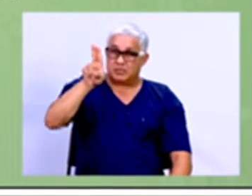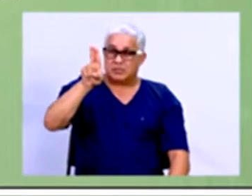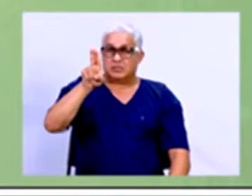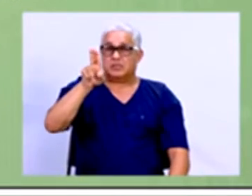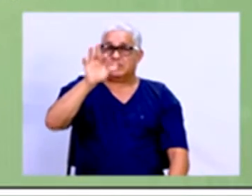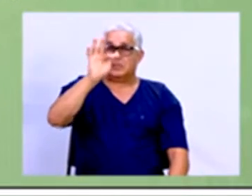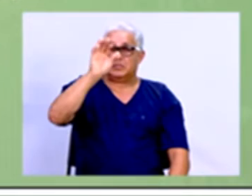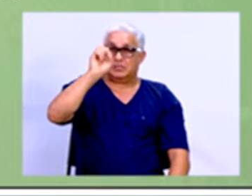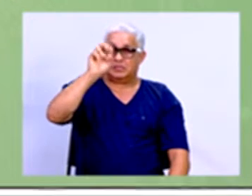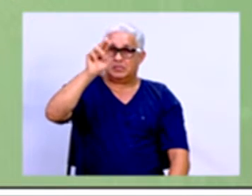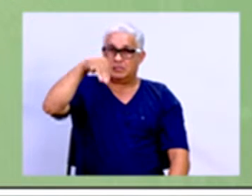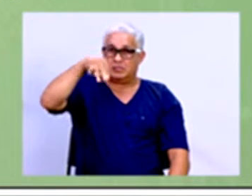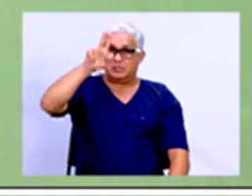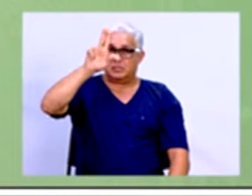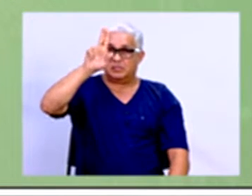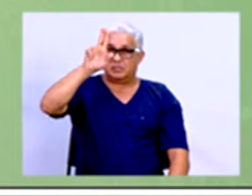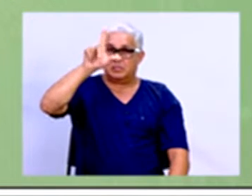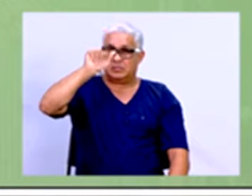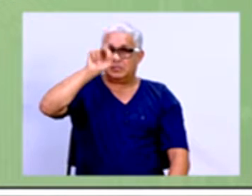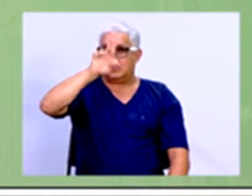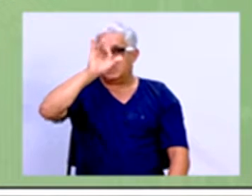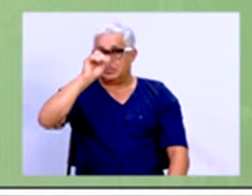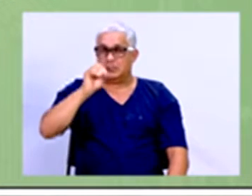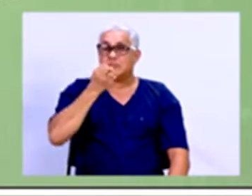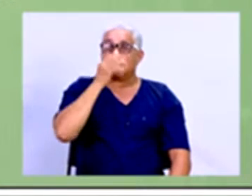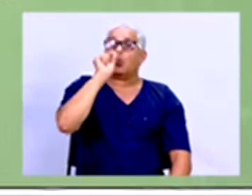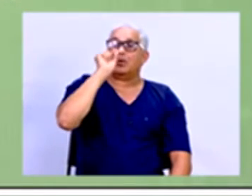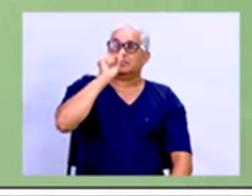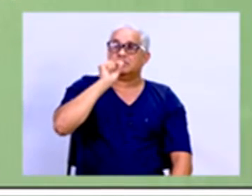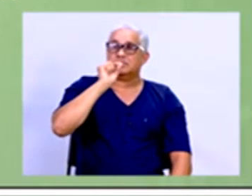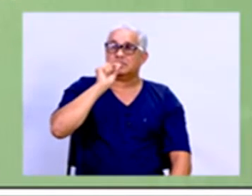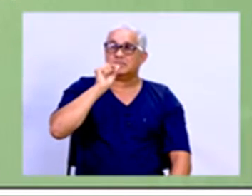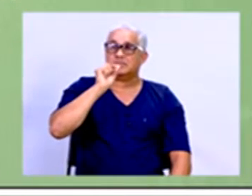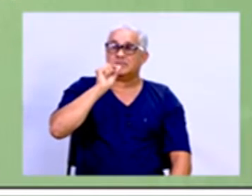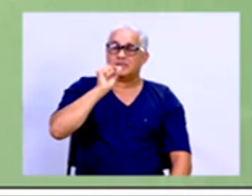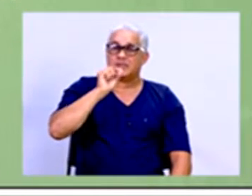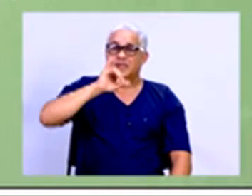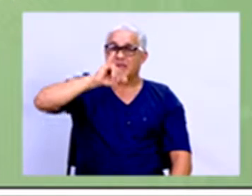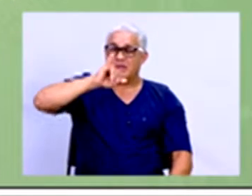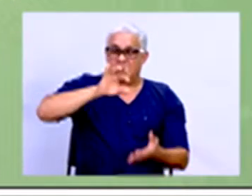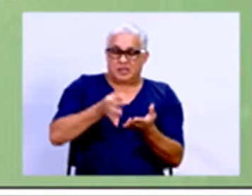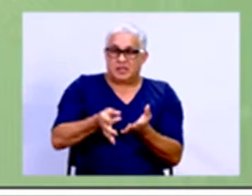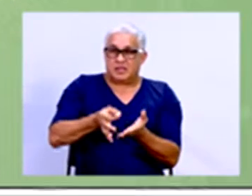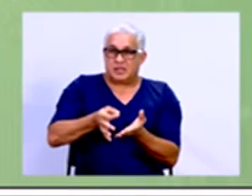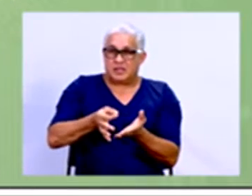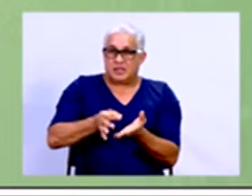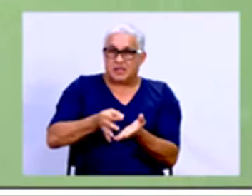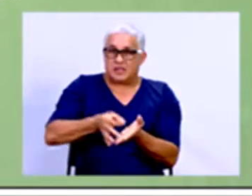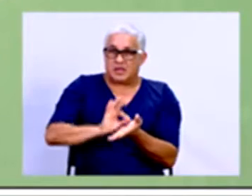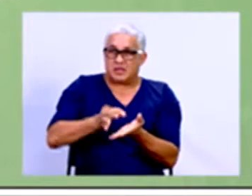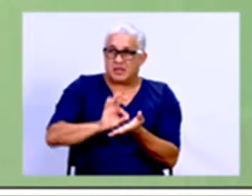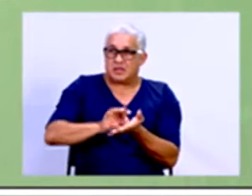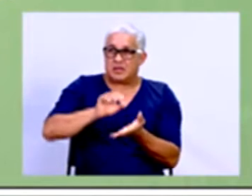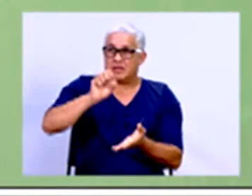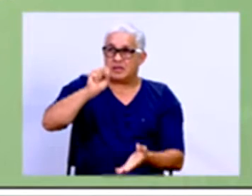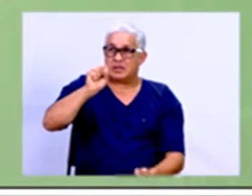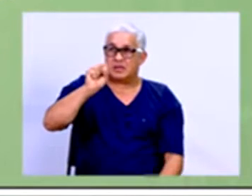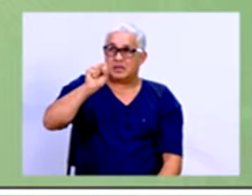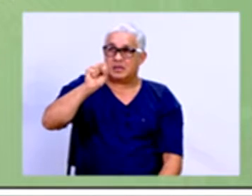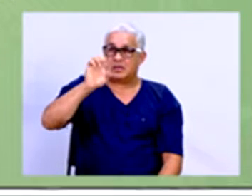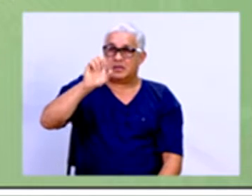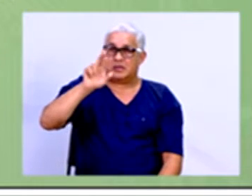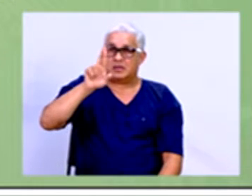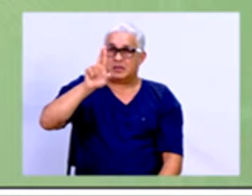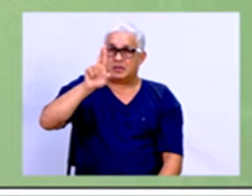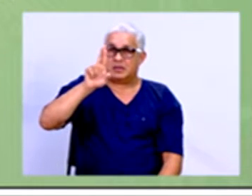Isso daqui é bom para quê? Para a gente referenciar JavaScript, né? Fazer o formulário sumir, aparecer, enfim, esse tipo